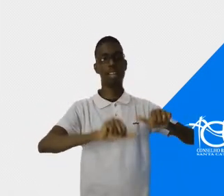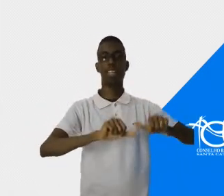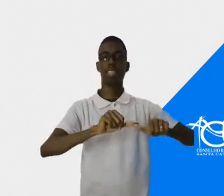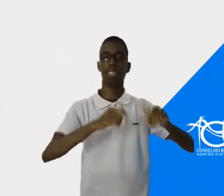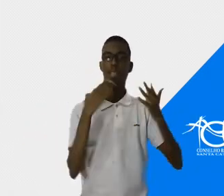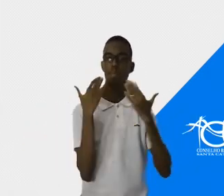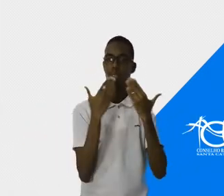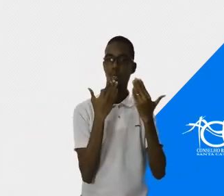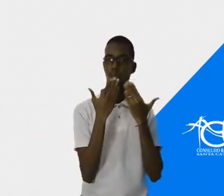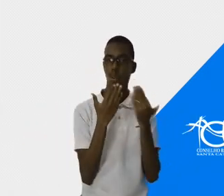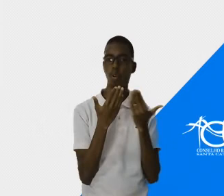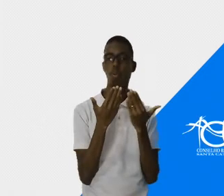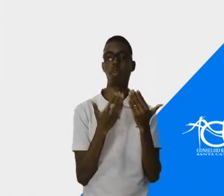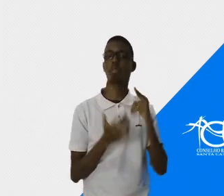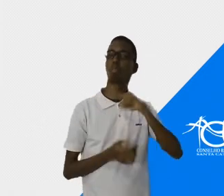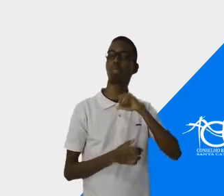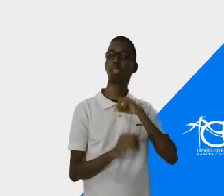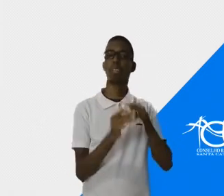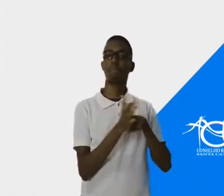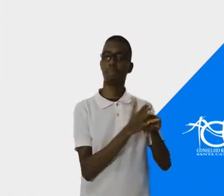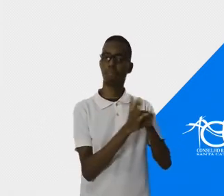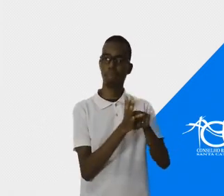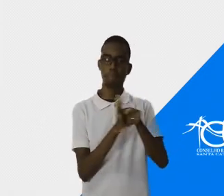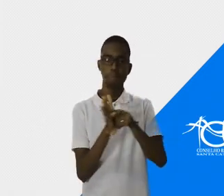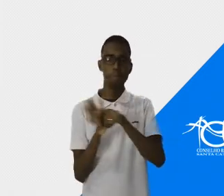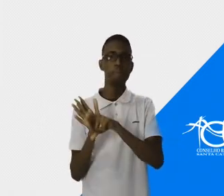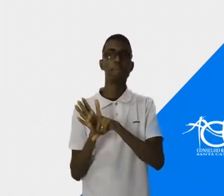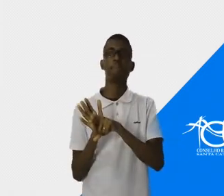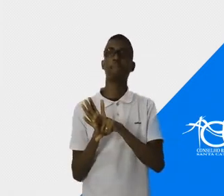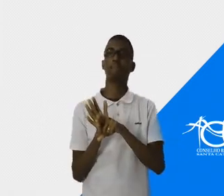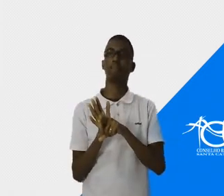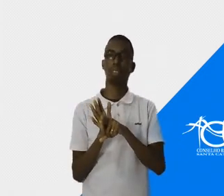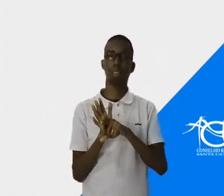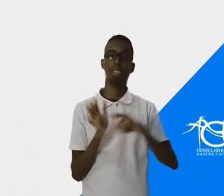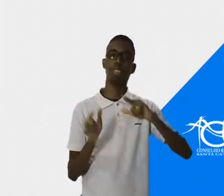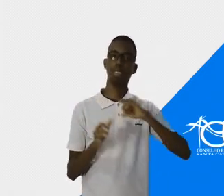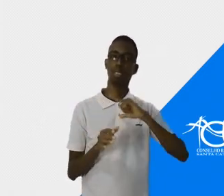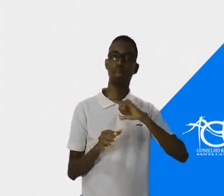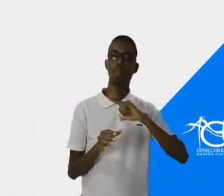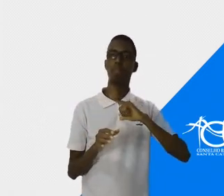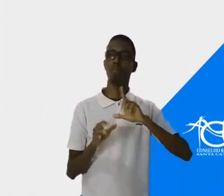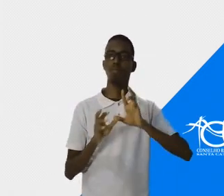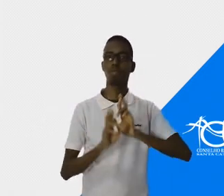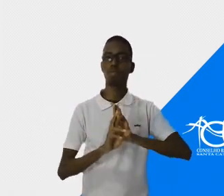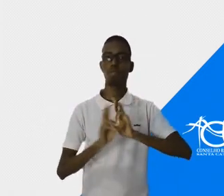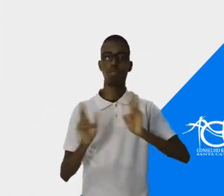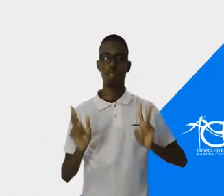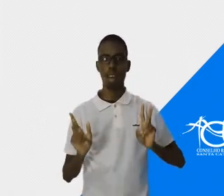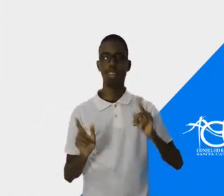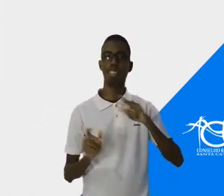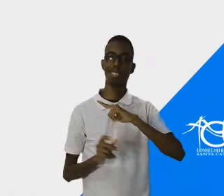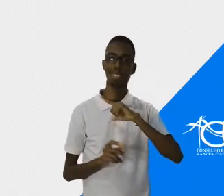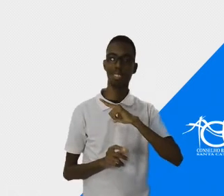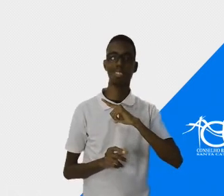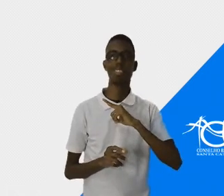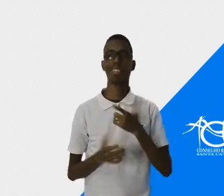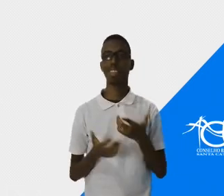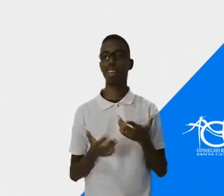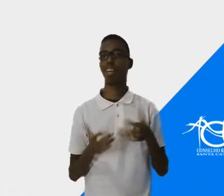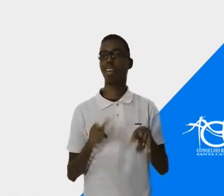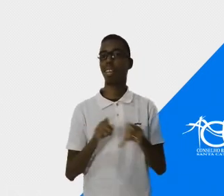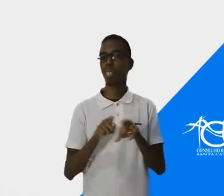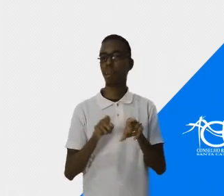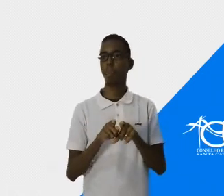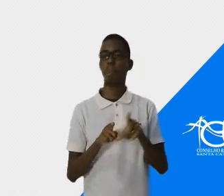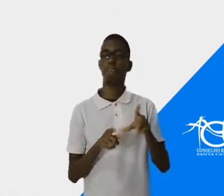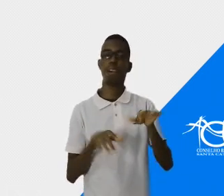de investigação, de interação, de aferição, não são os mesmos, seja para uma avaliação neuropsicológica, uma avaliação de déficit intelectual, uma